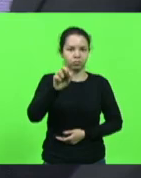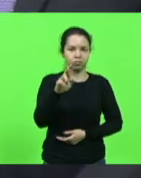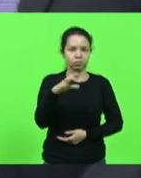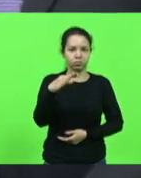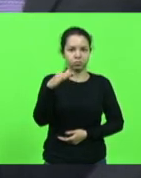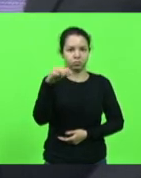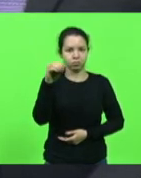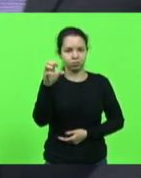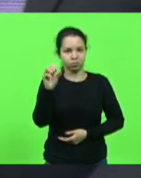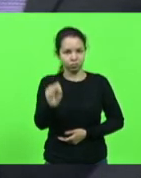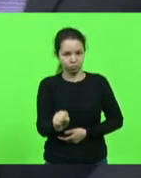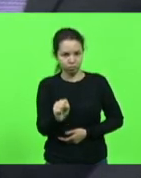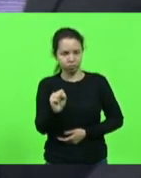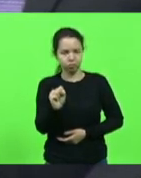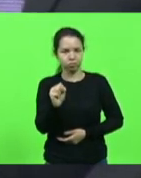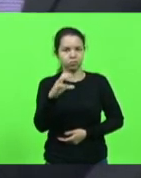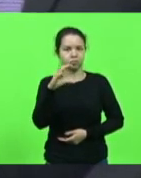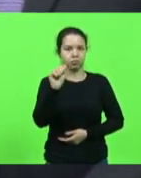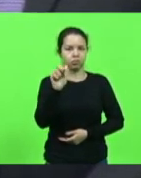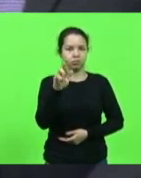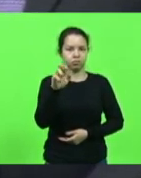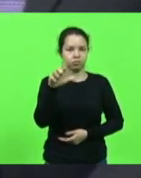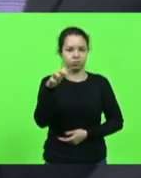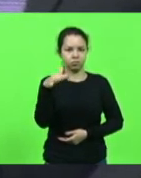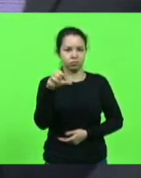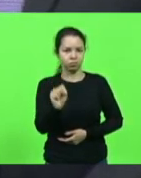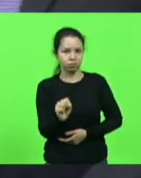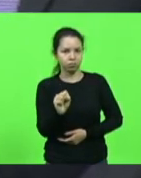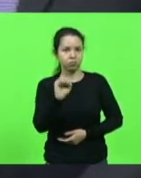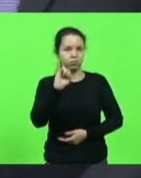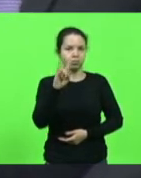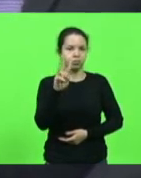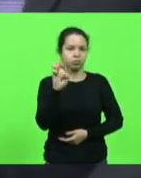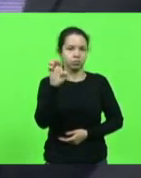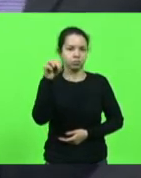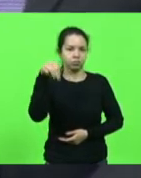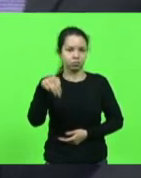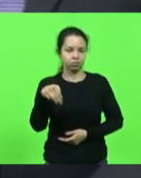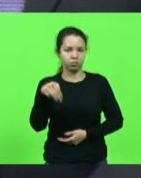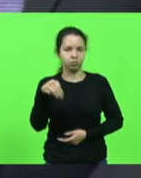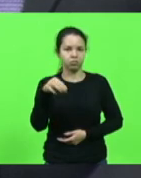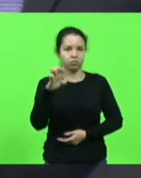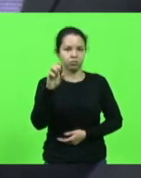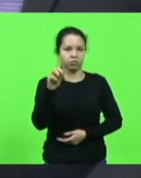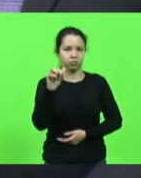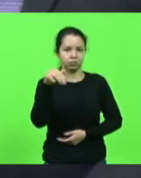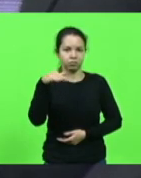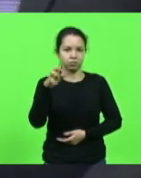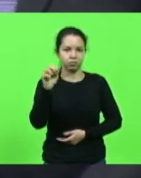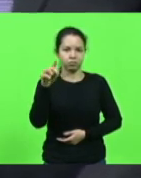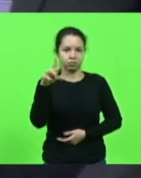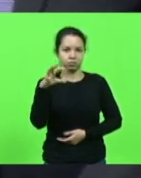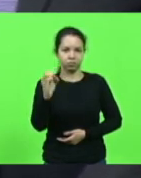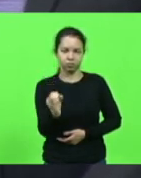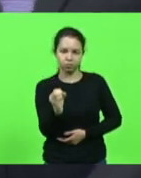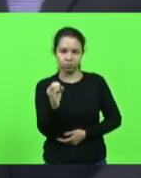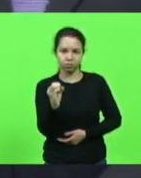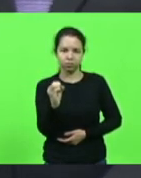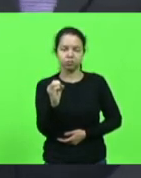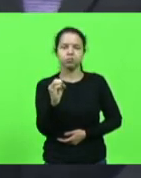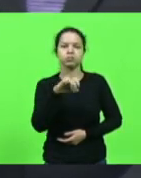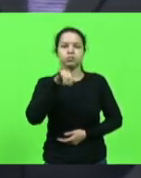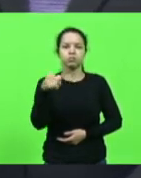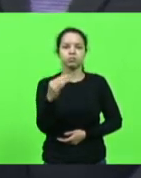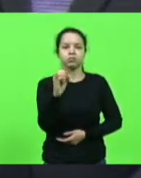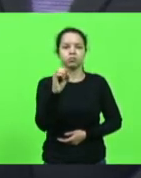Gomes de Oliveira, Ivens Bastos de Araújo, Edmundo da Luz Pinto, José Arthur